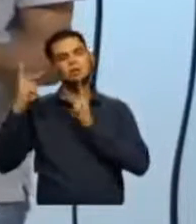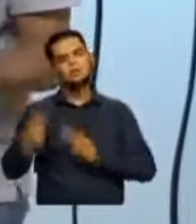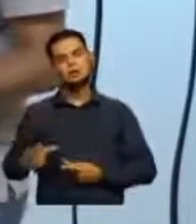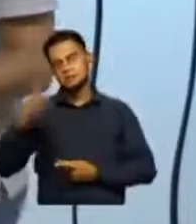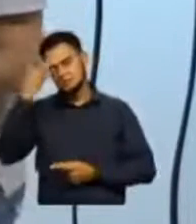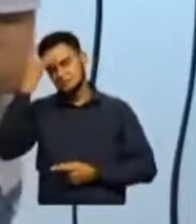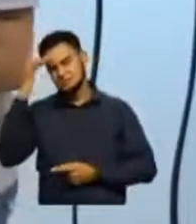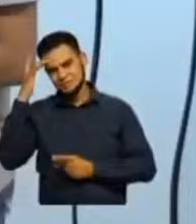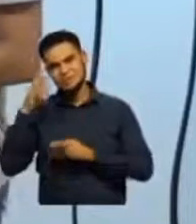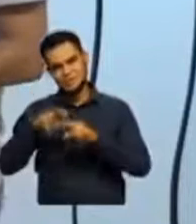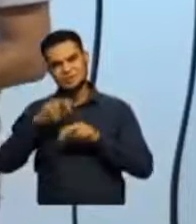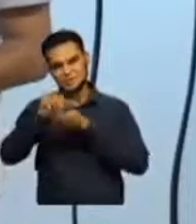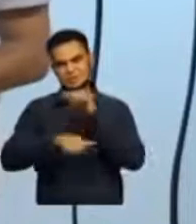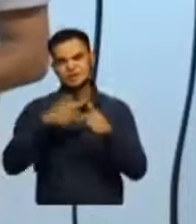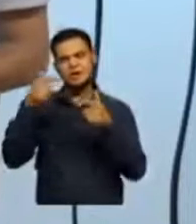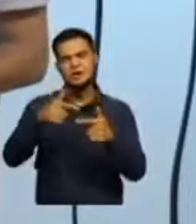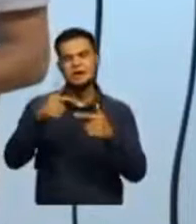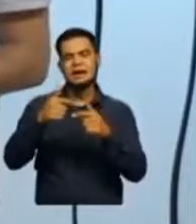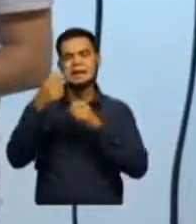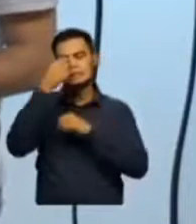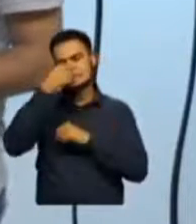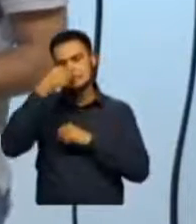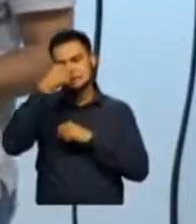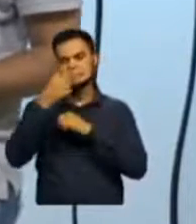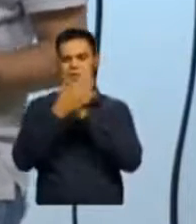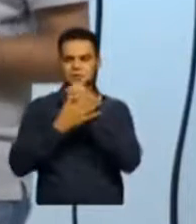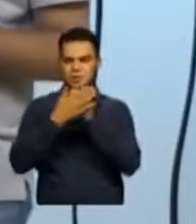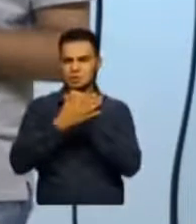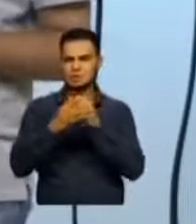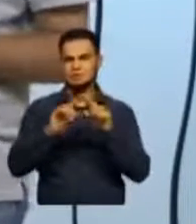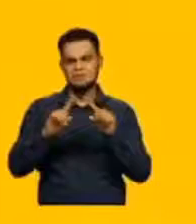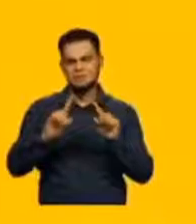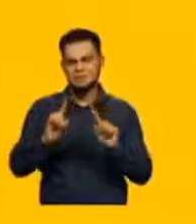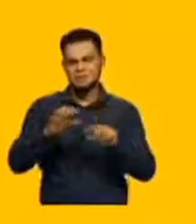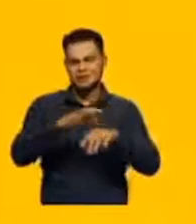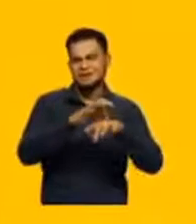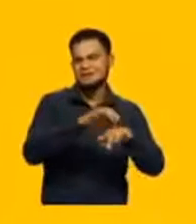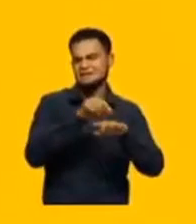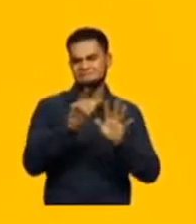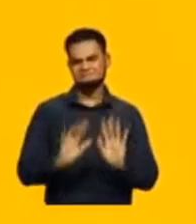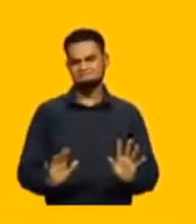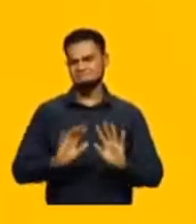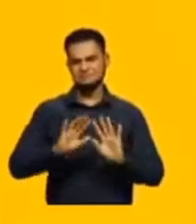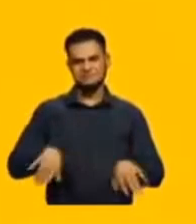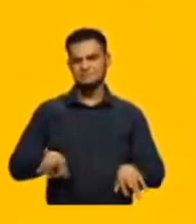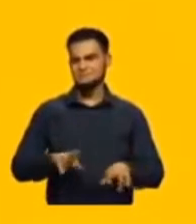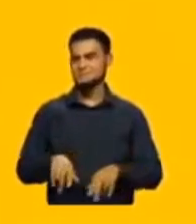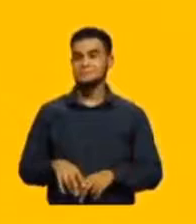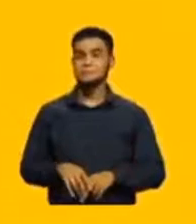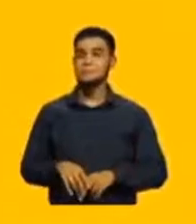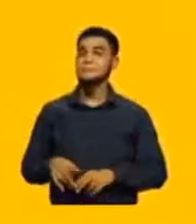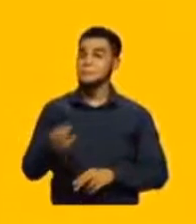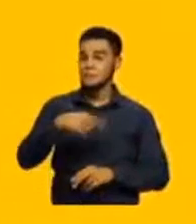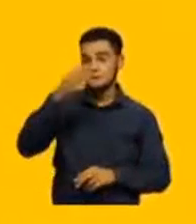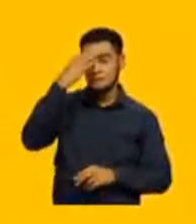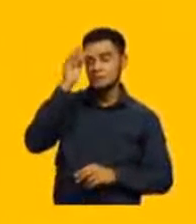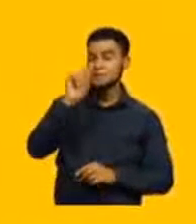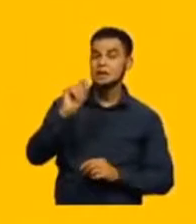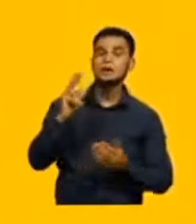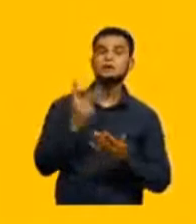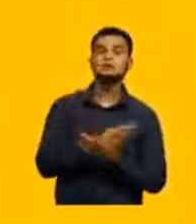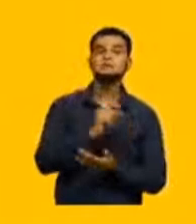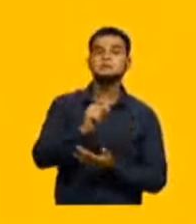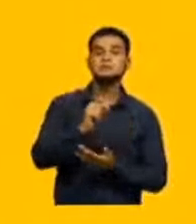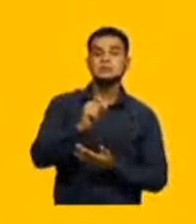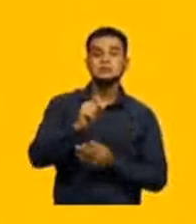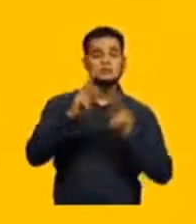na gripe suína. Então, nós sabemos que a transmissão do H1N1, ele ocorre de pessoa para pessoa, é uma